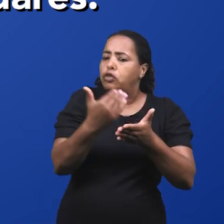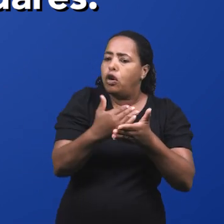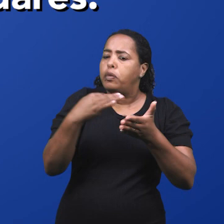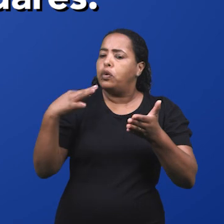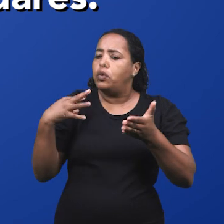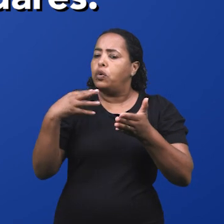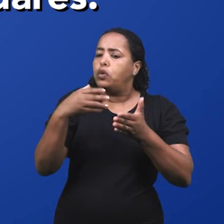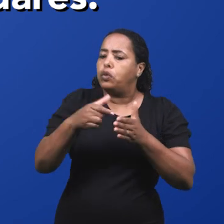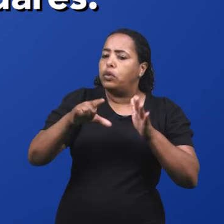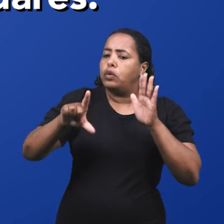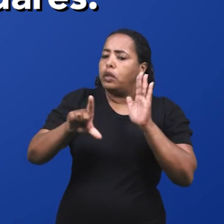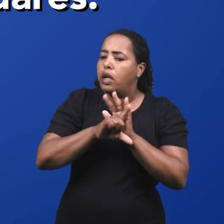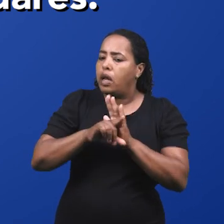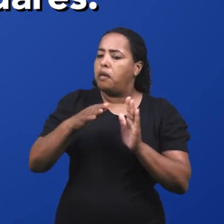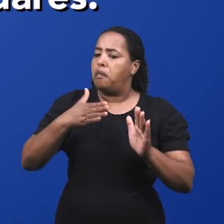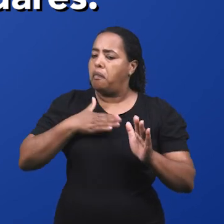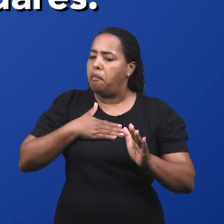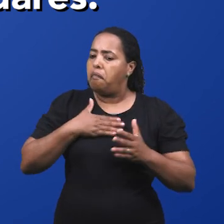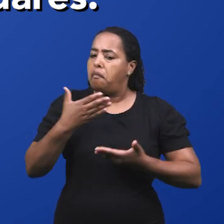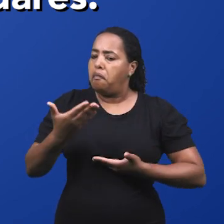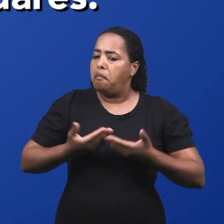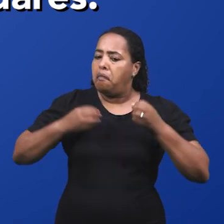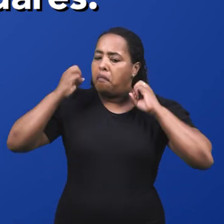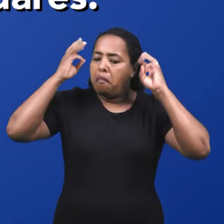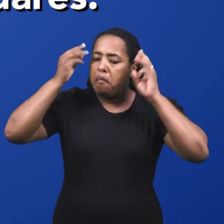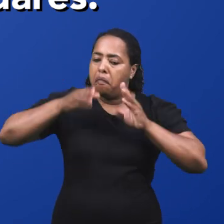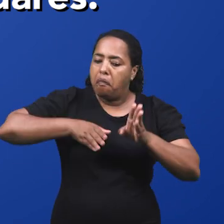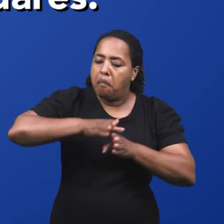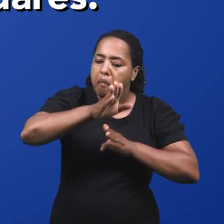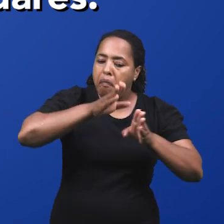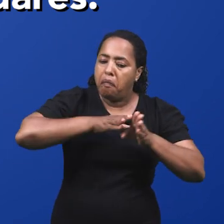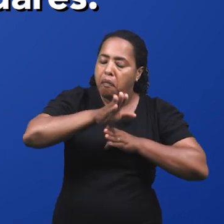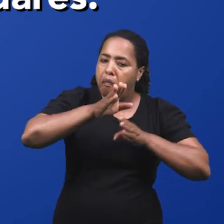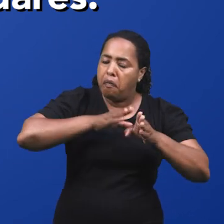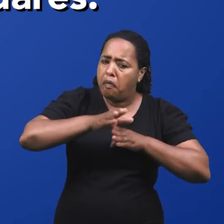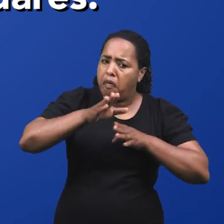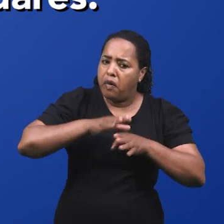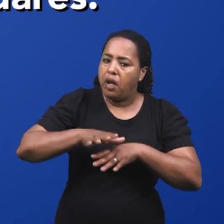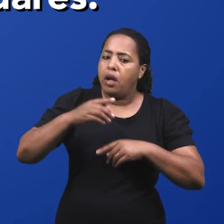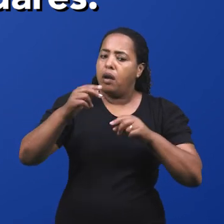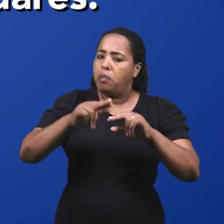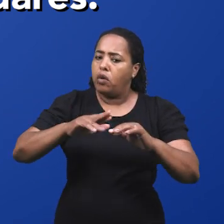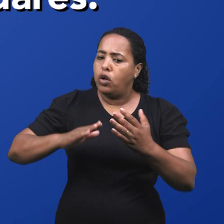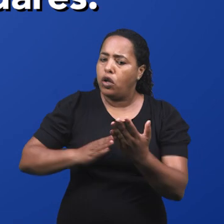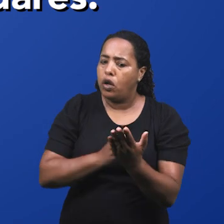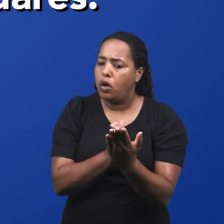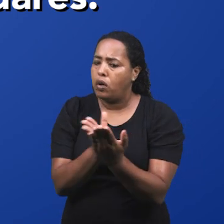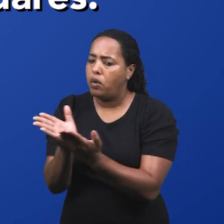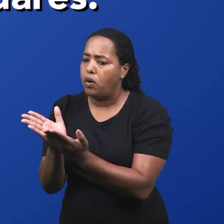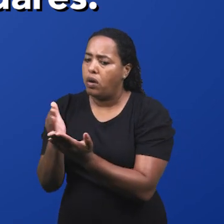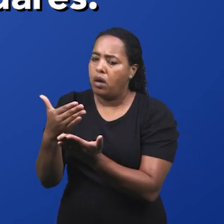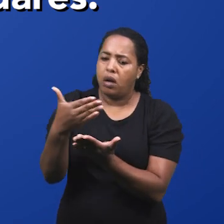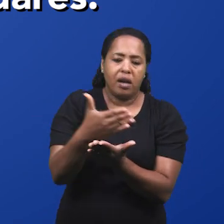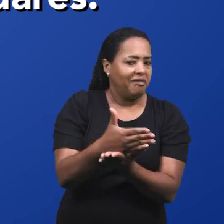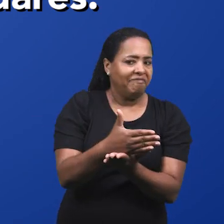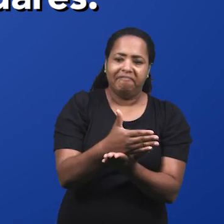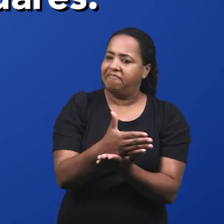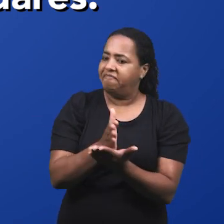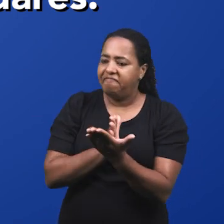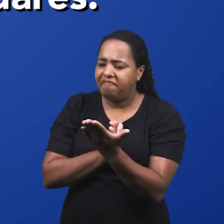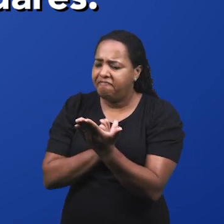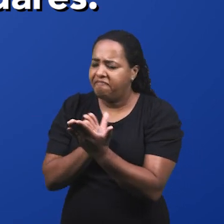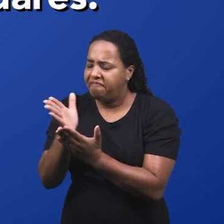que meu servo Moisés te ordenou. Dela não te desvie nem para a direita nem para a esquerda, para